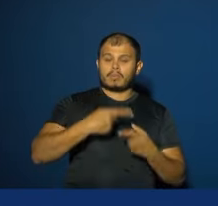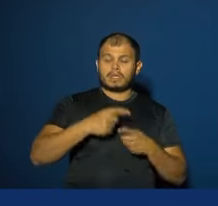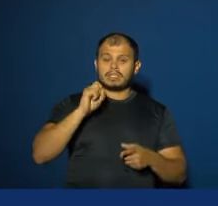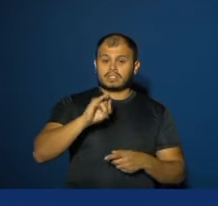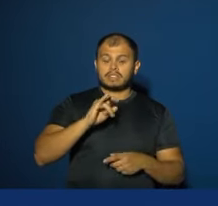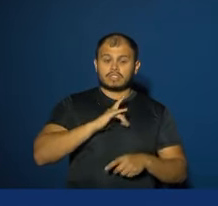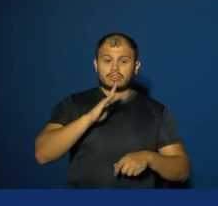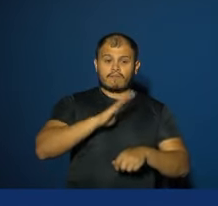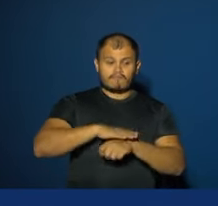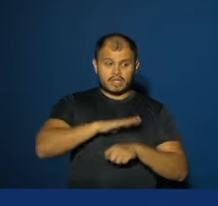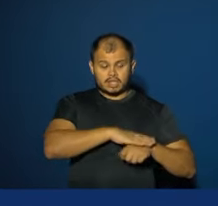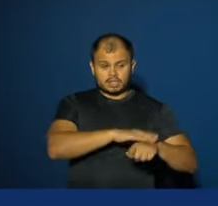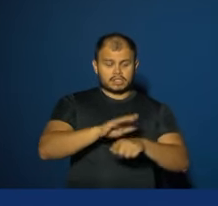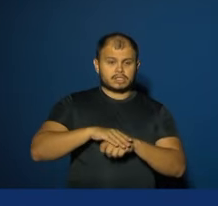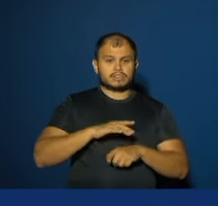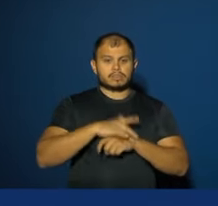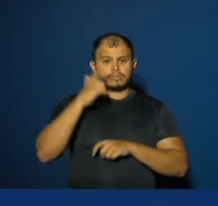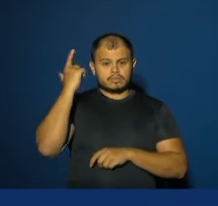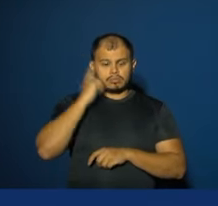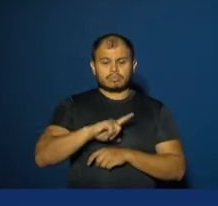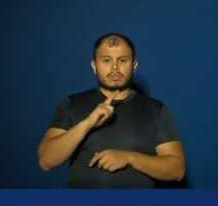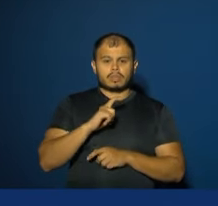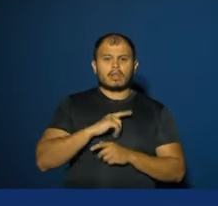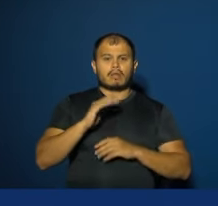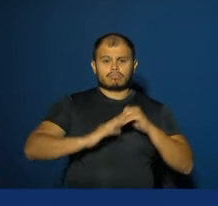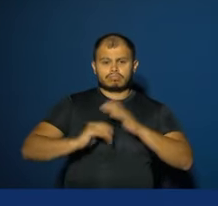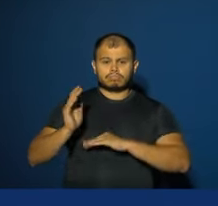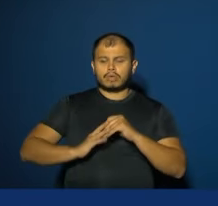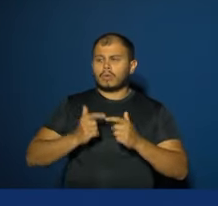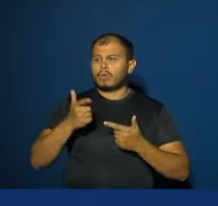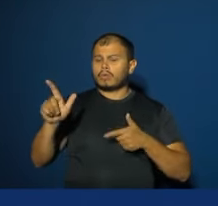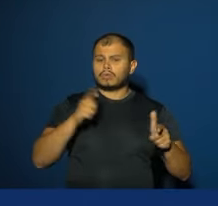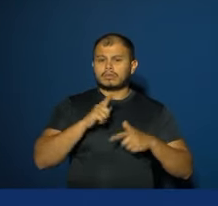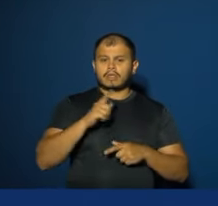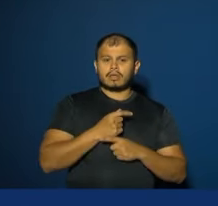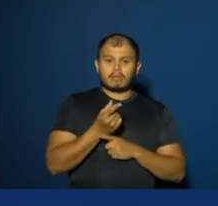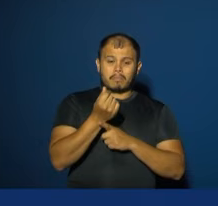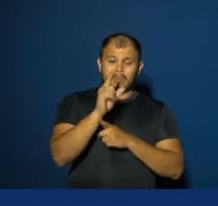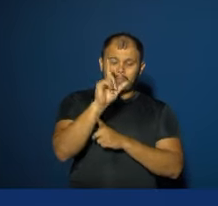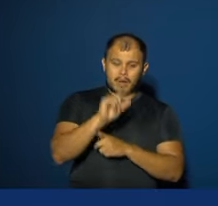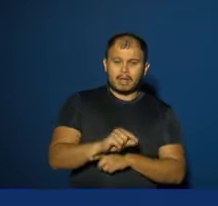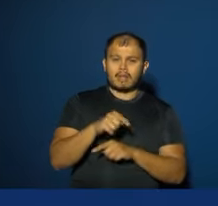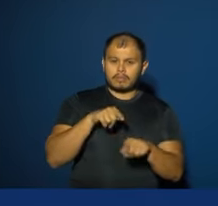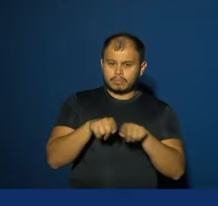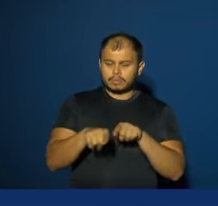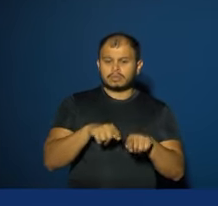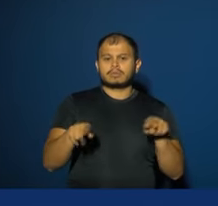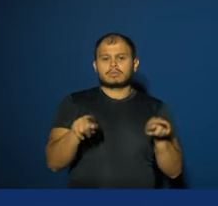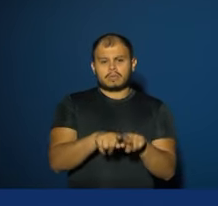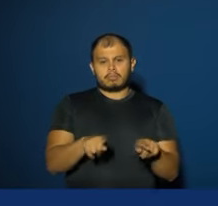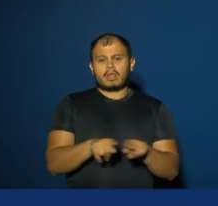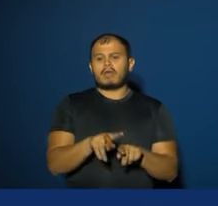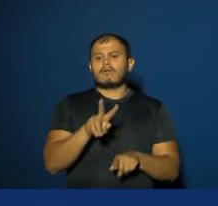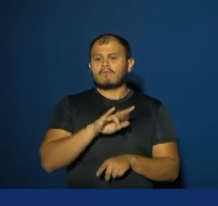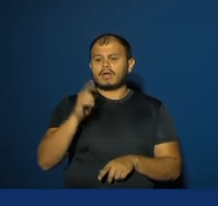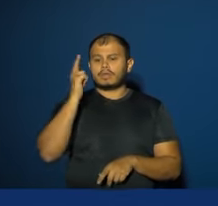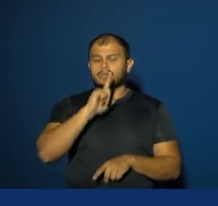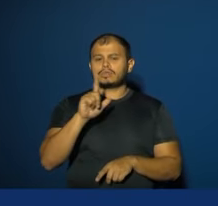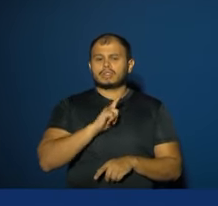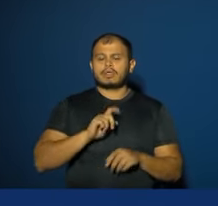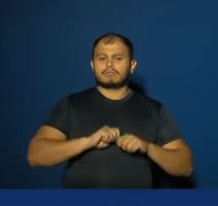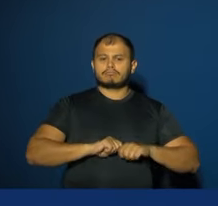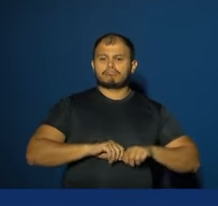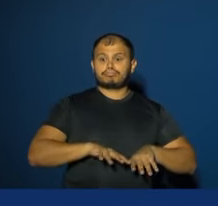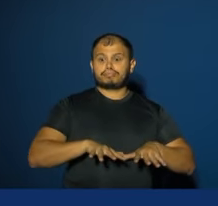como insumo na produção de muitos outros se esse insumo entra mais barato mais competitivo Certamente ele